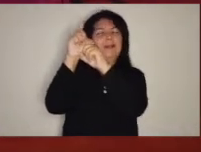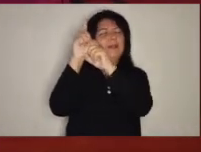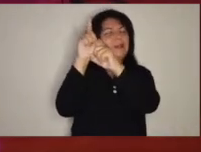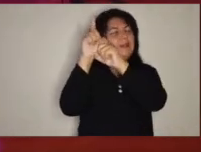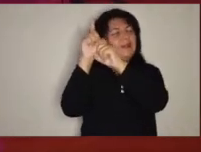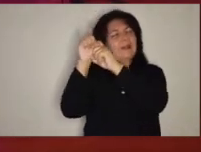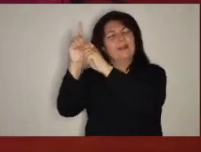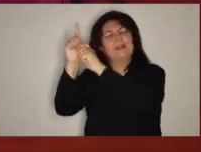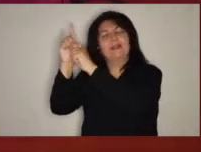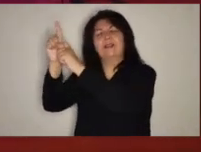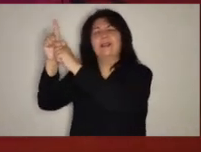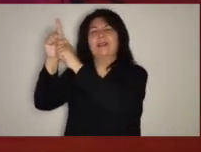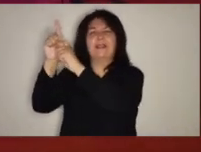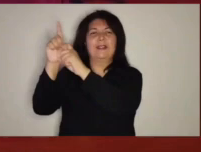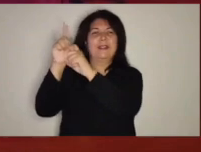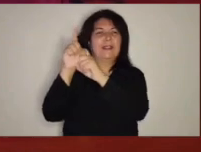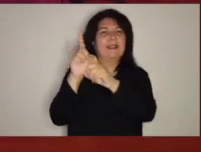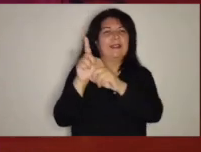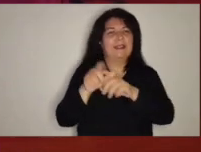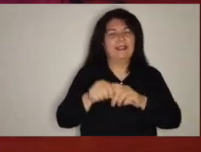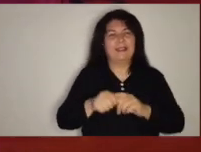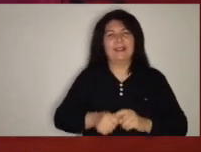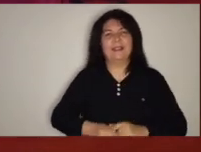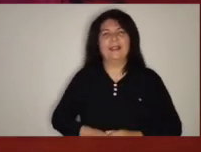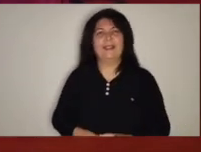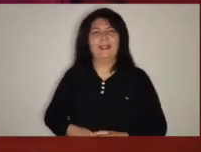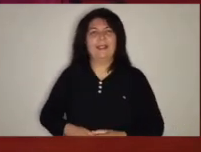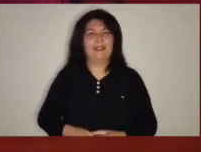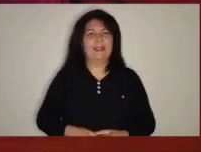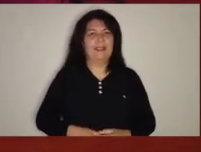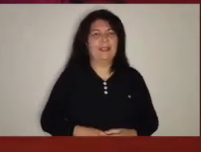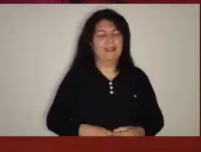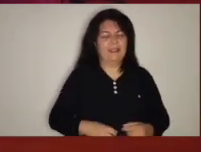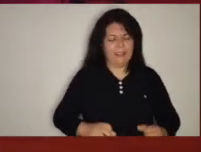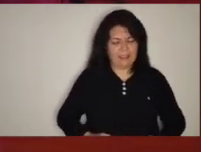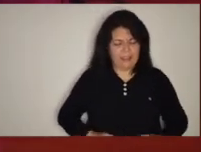meu dedo tirou medo.